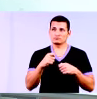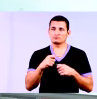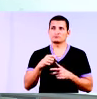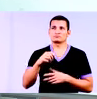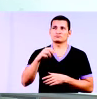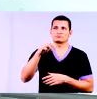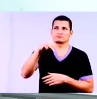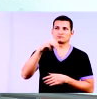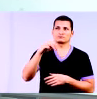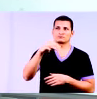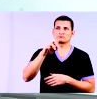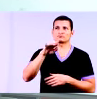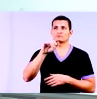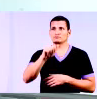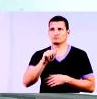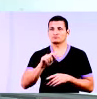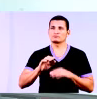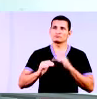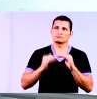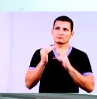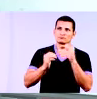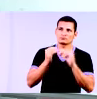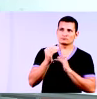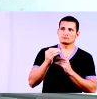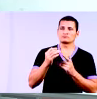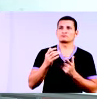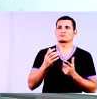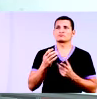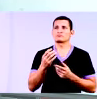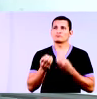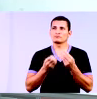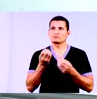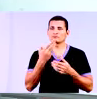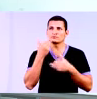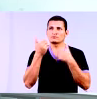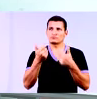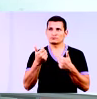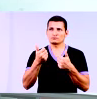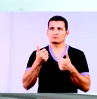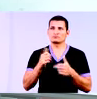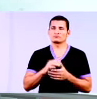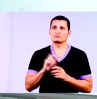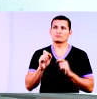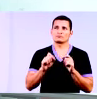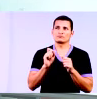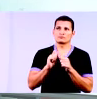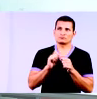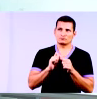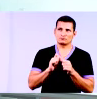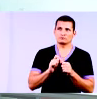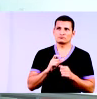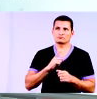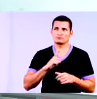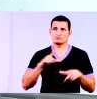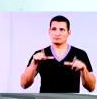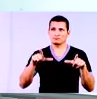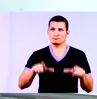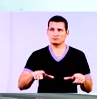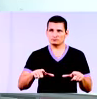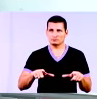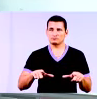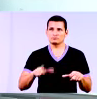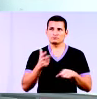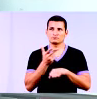mas evoluiu, botaram memória e tal, mas mesmo assim, como é que eu melhoro? Então, o que se fez? Tem placas, as placas